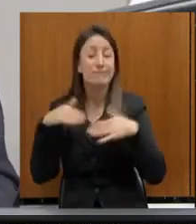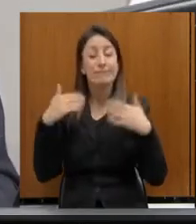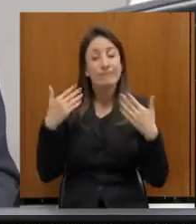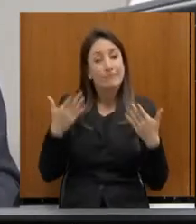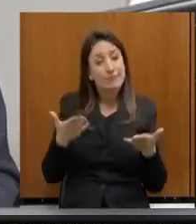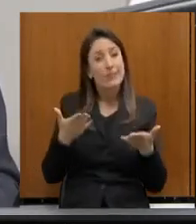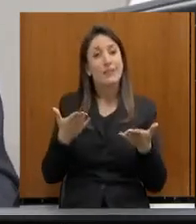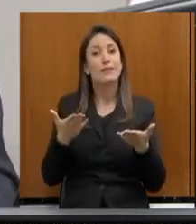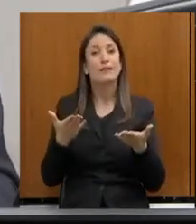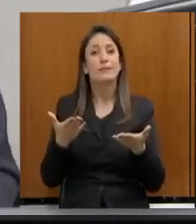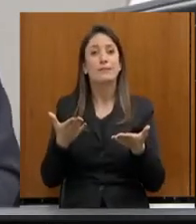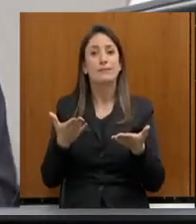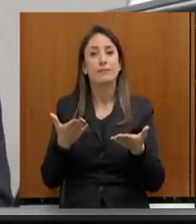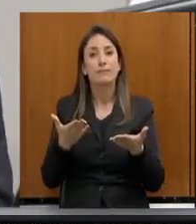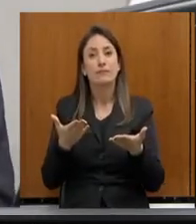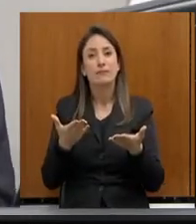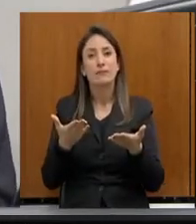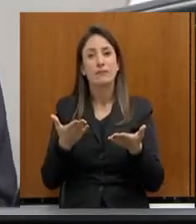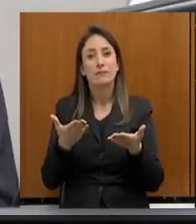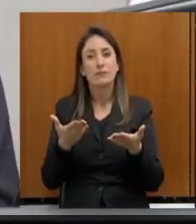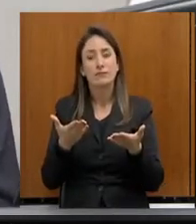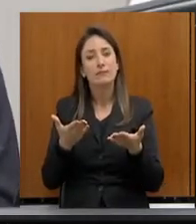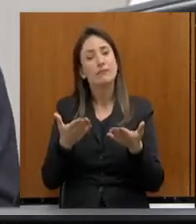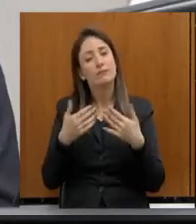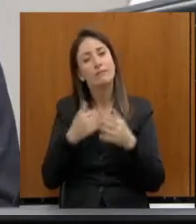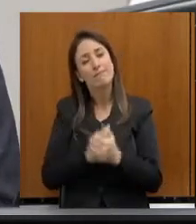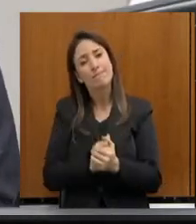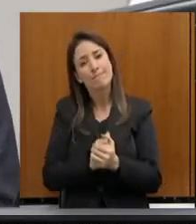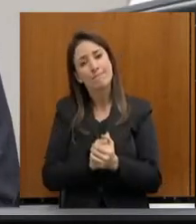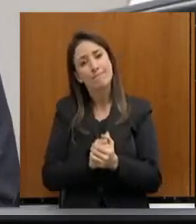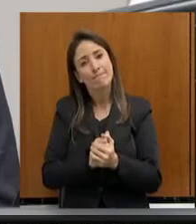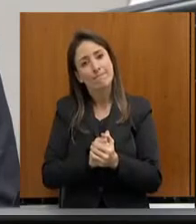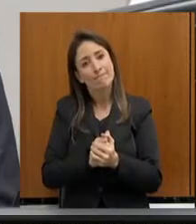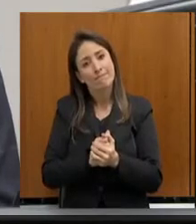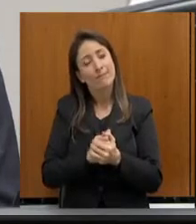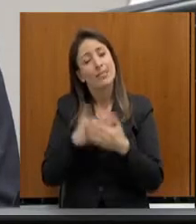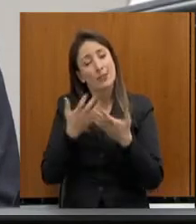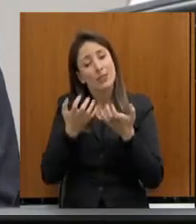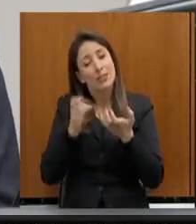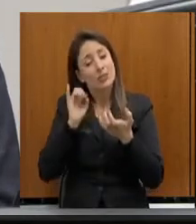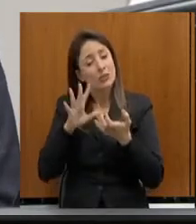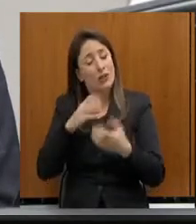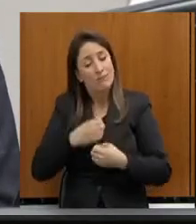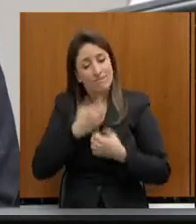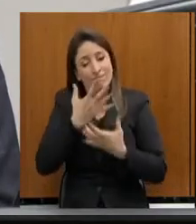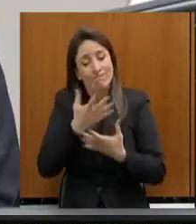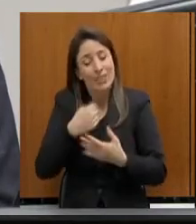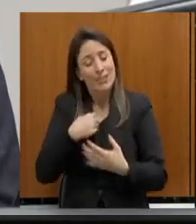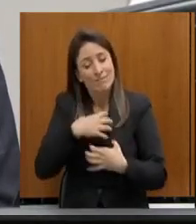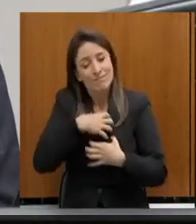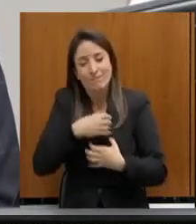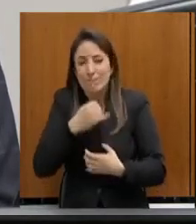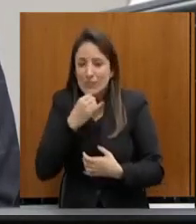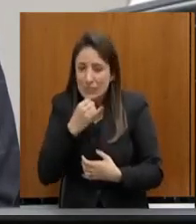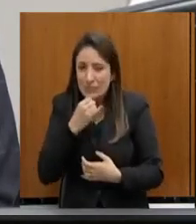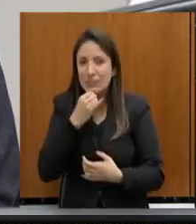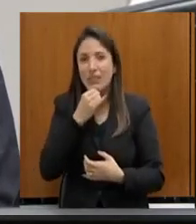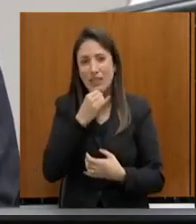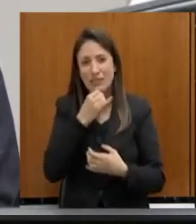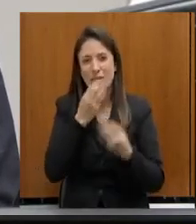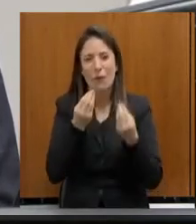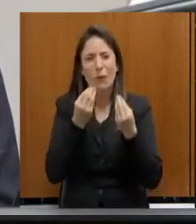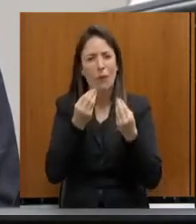queria deixar aqui essa essa colocação essa tristeza de ver a prefeitura que a